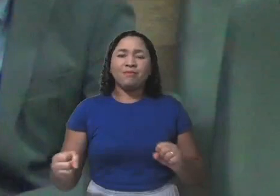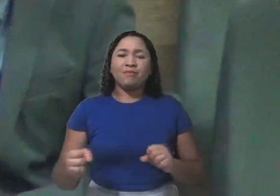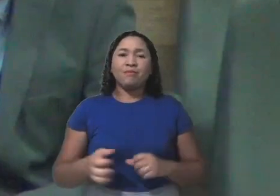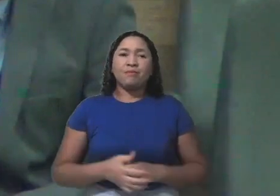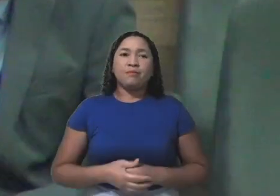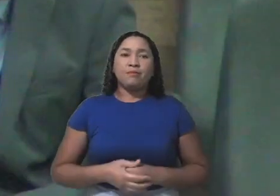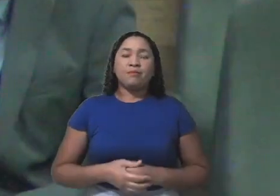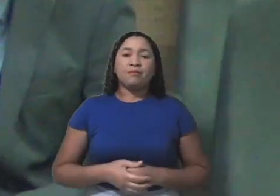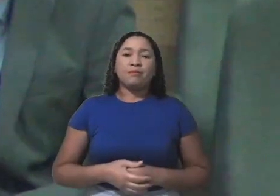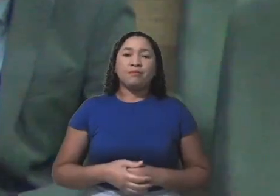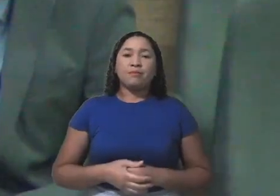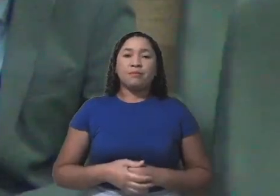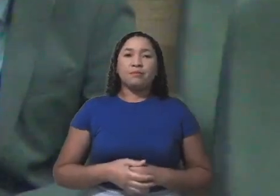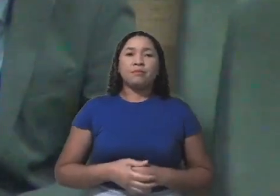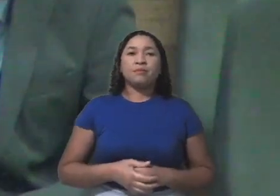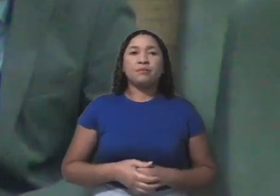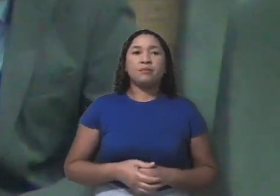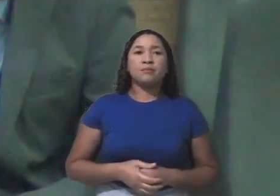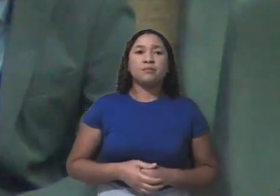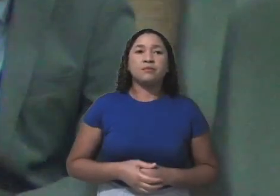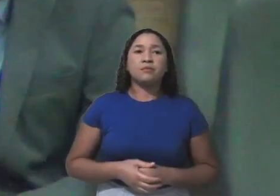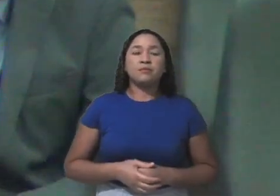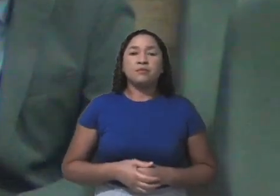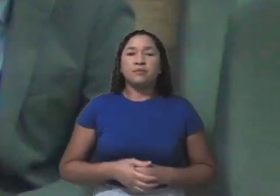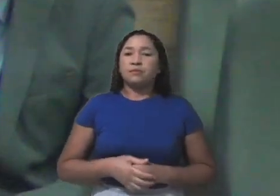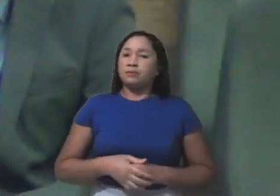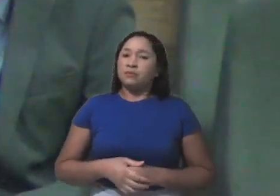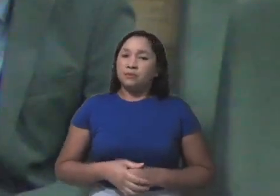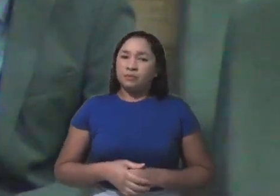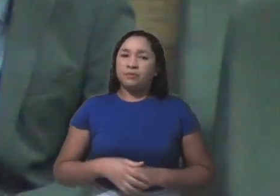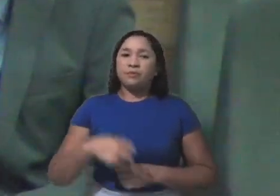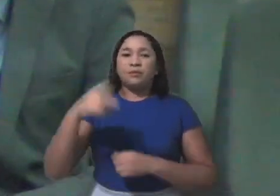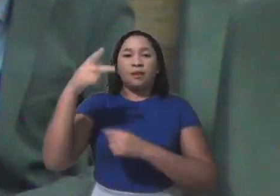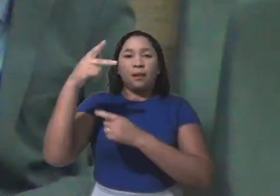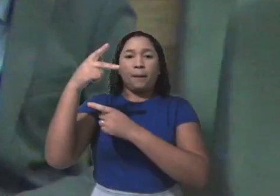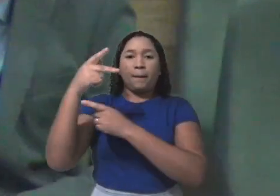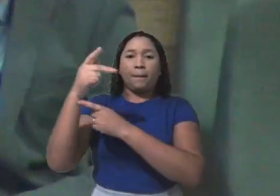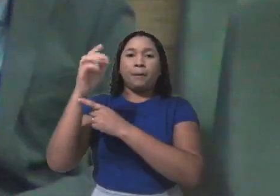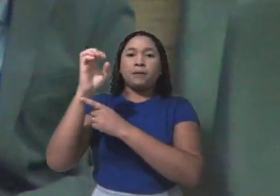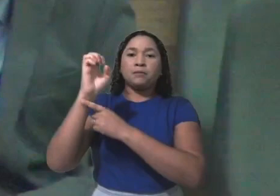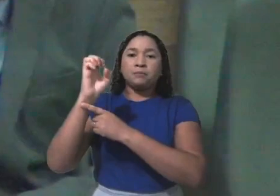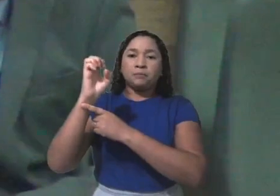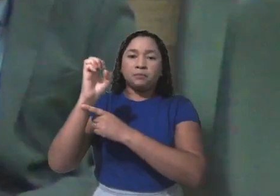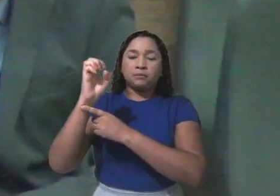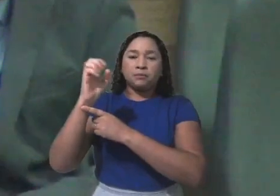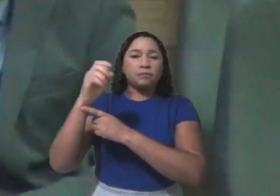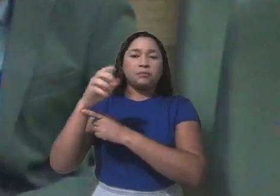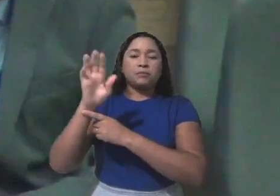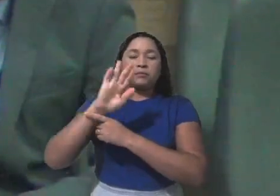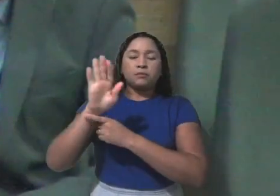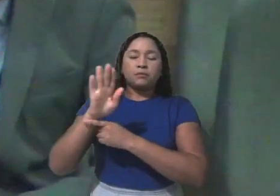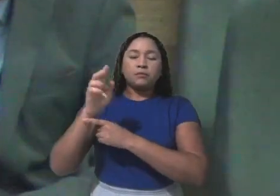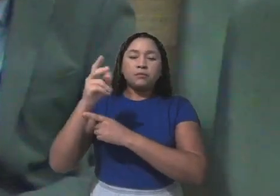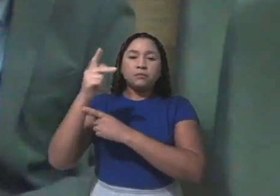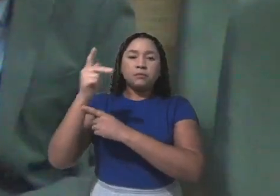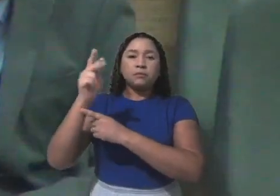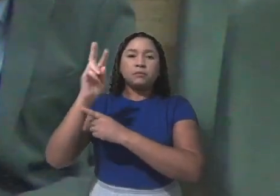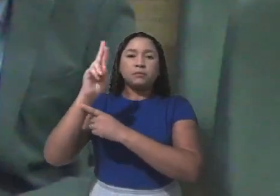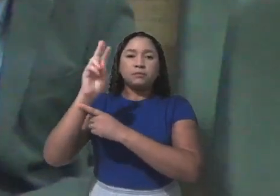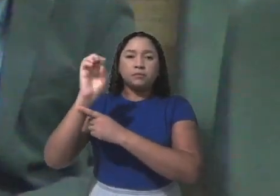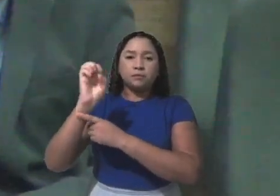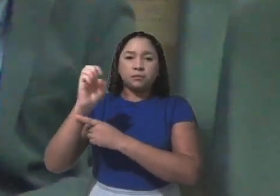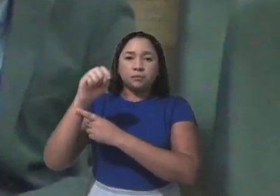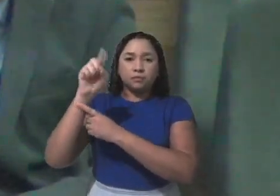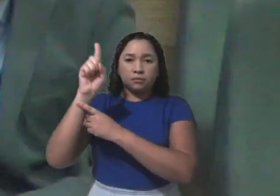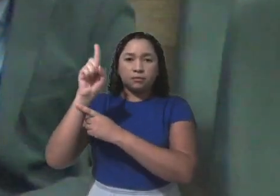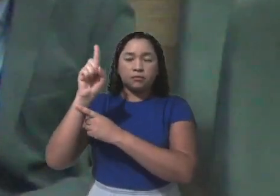Pré-tribulacionista. Tribulacionista. Você é pós-tribulacionista? Não, você é pré. Por que você é pré? Porque você crê